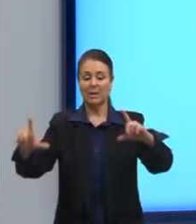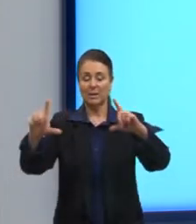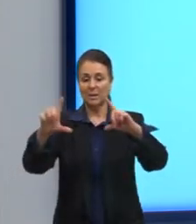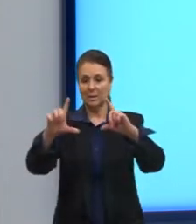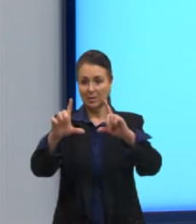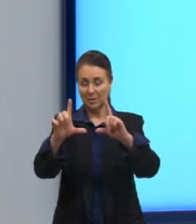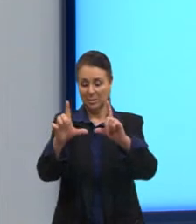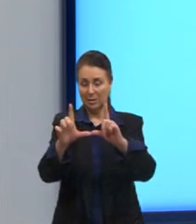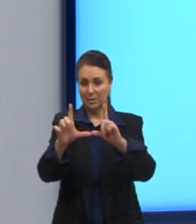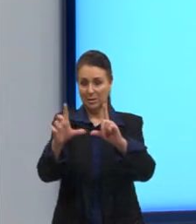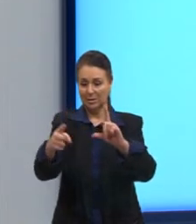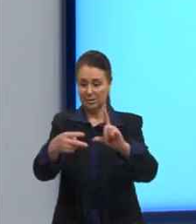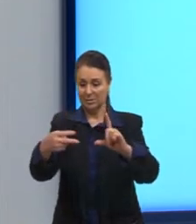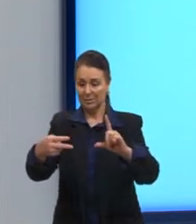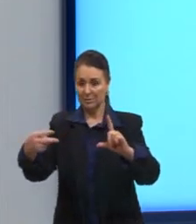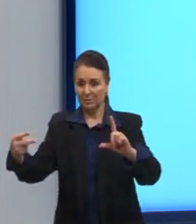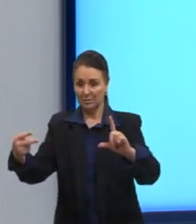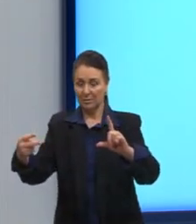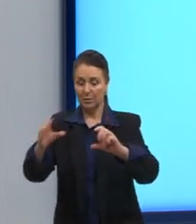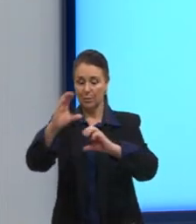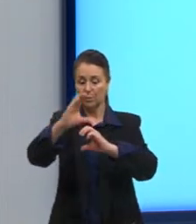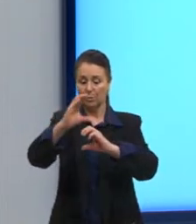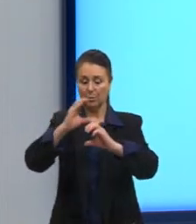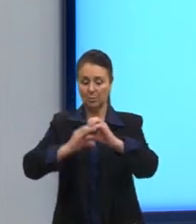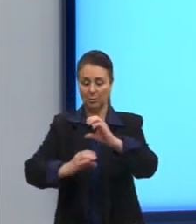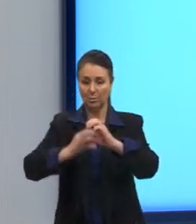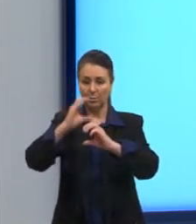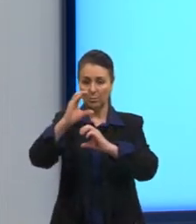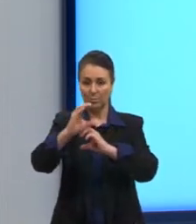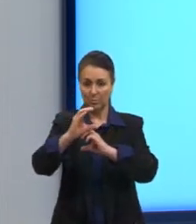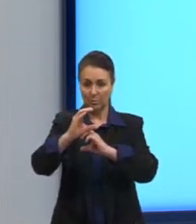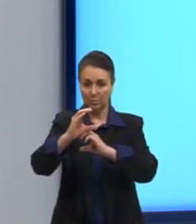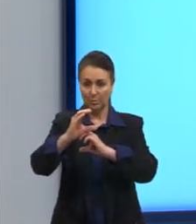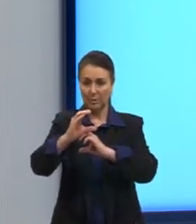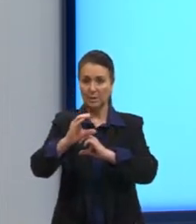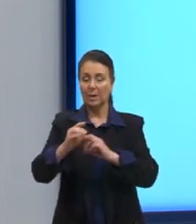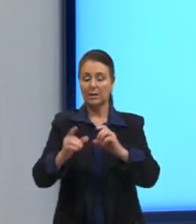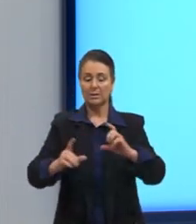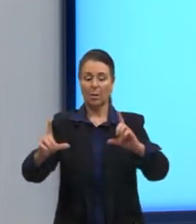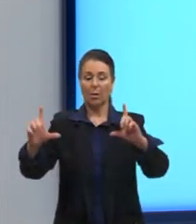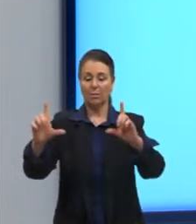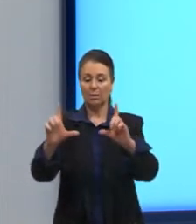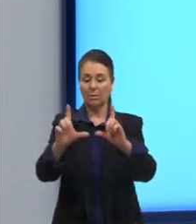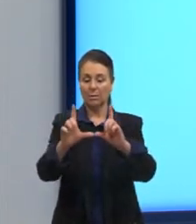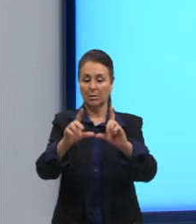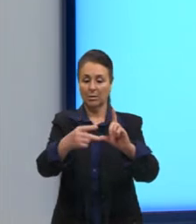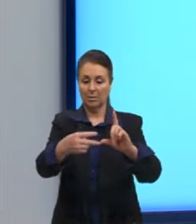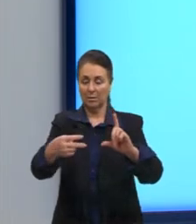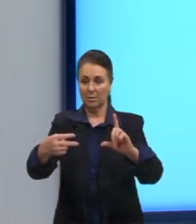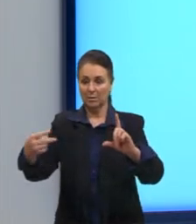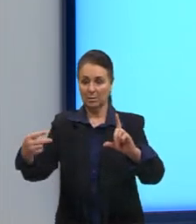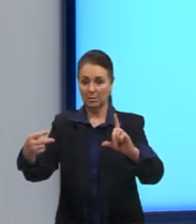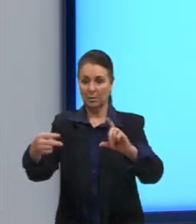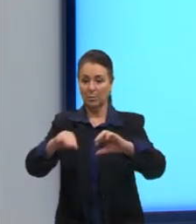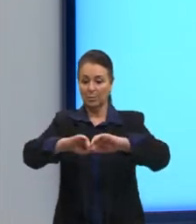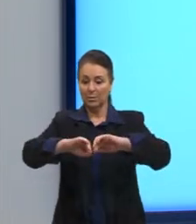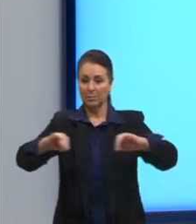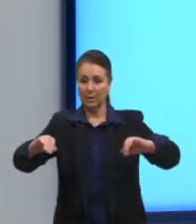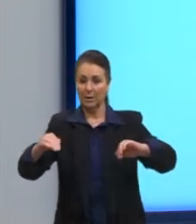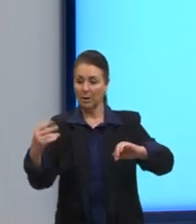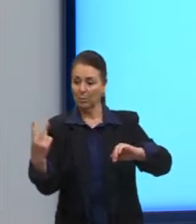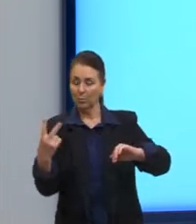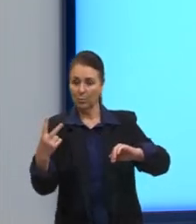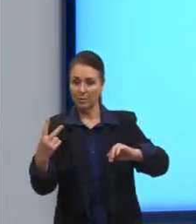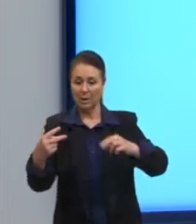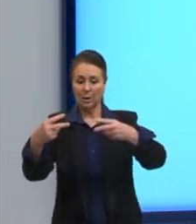aos compostos um composto ele precisa ser insaturado porque vai ocorrer na quebra dessa dupla ou